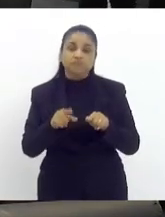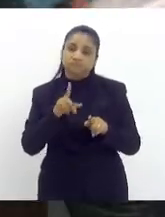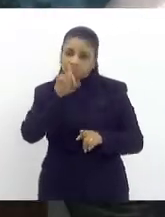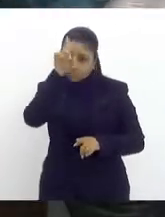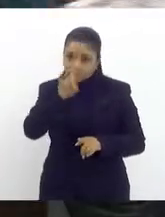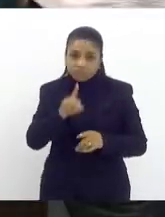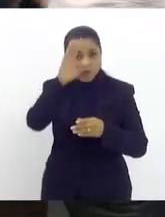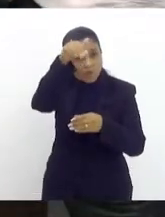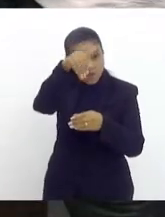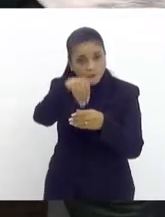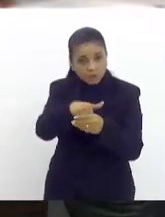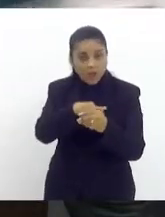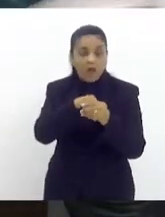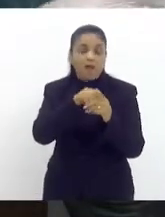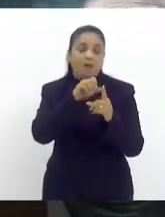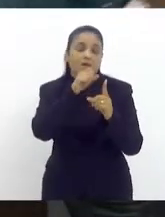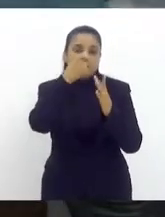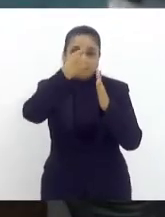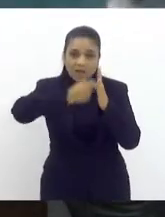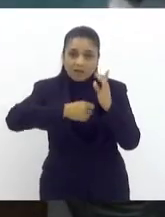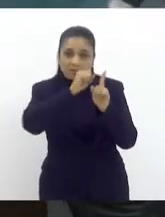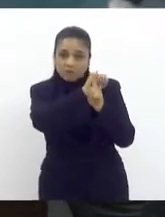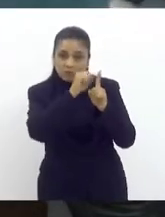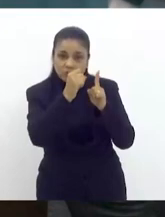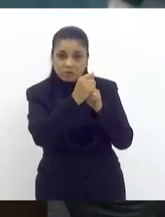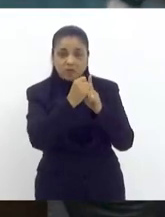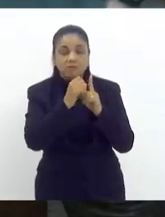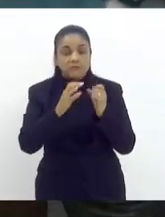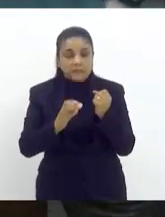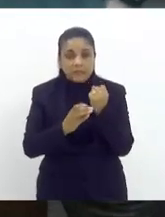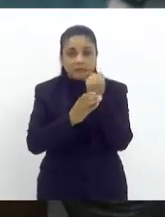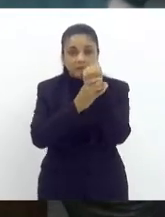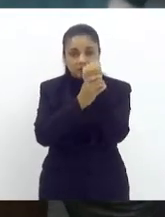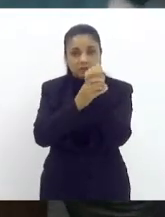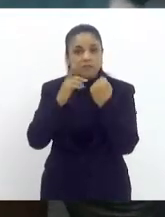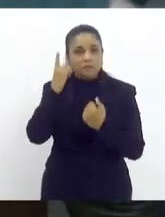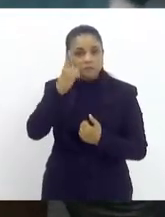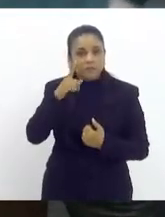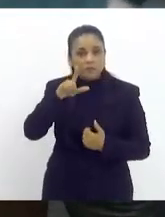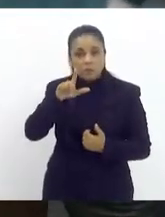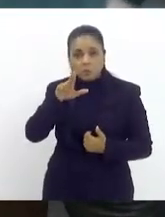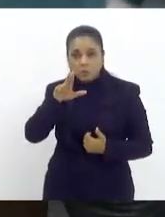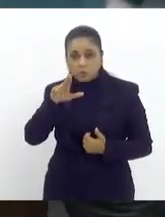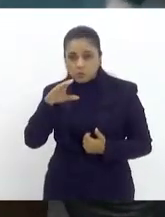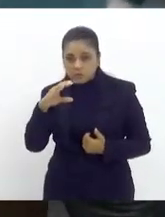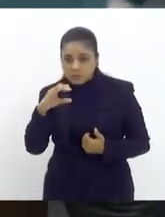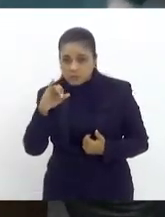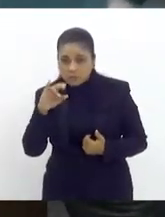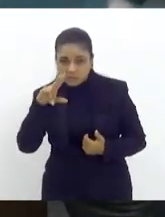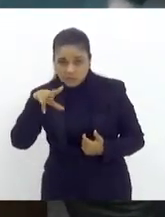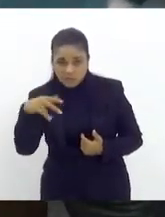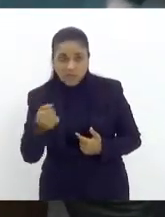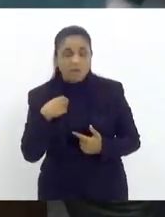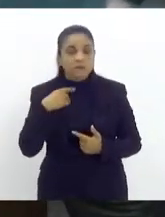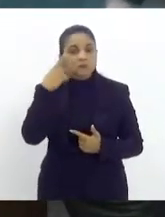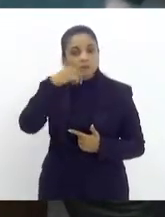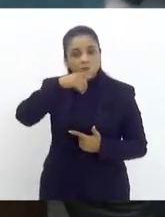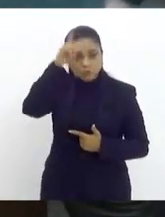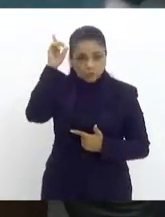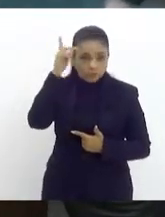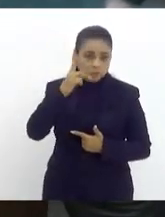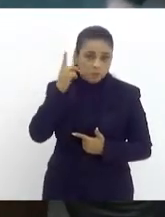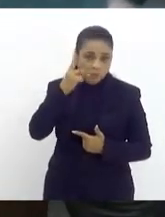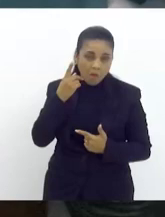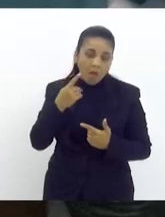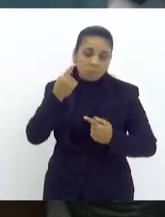de votar a tarifa social, de garantir que a deputada Lucinha, o deputado Luiz Paulo, impõe a essa casa um debate que é